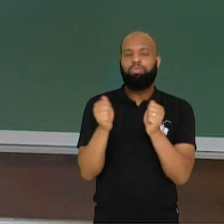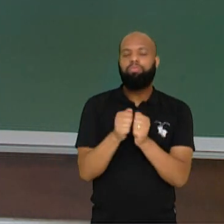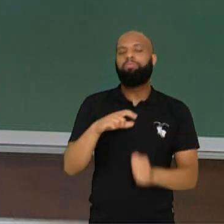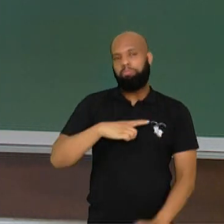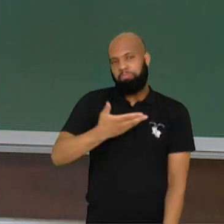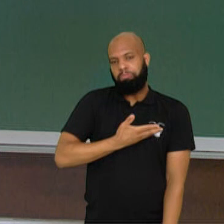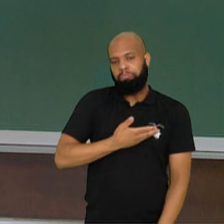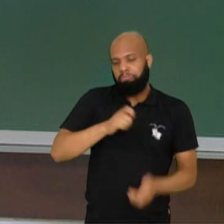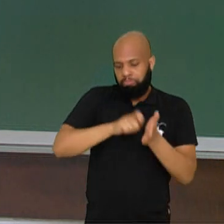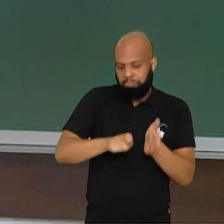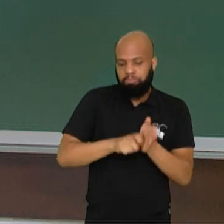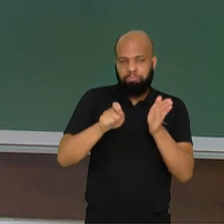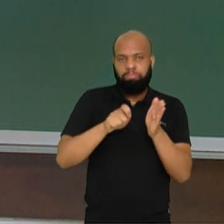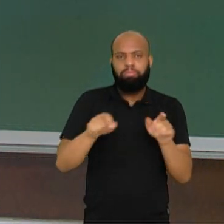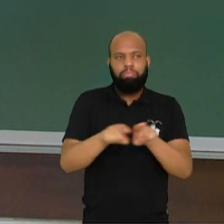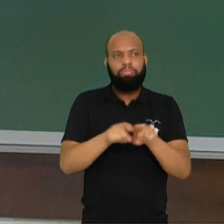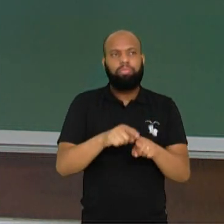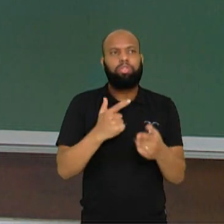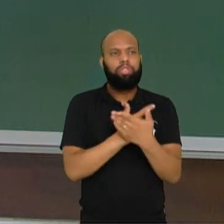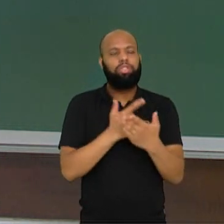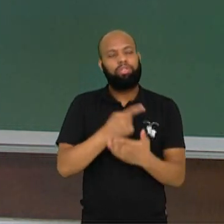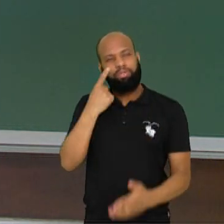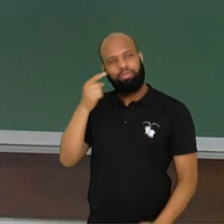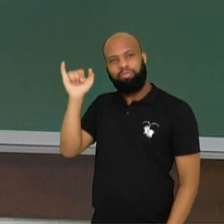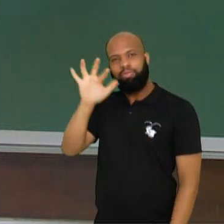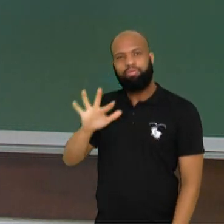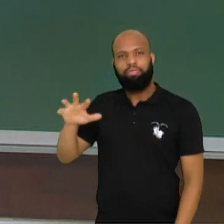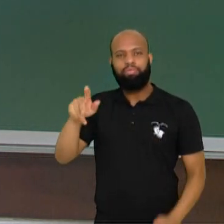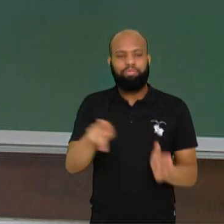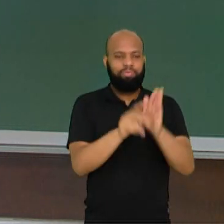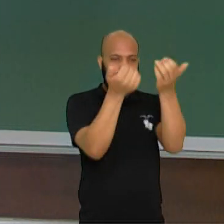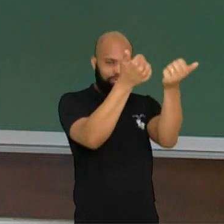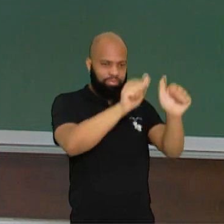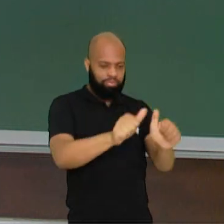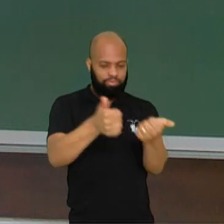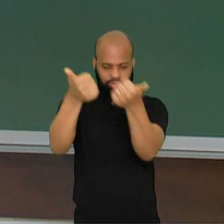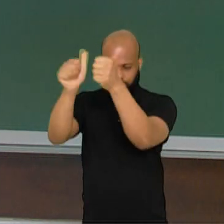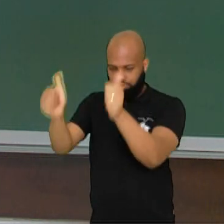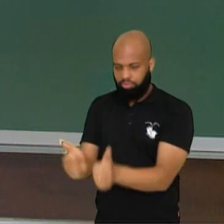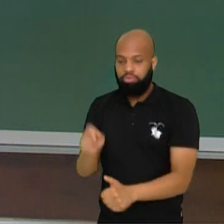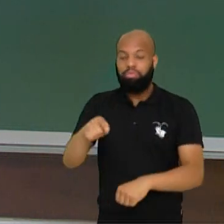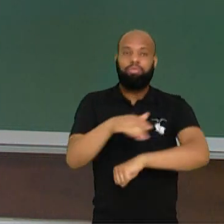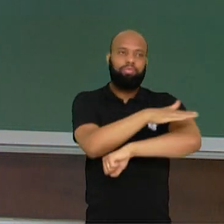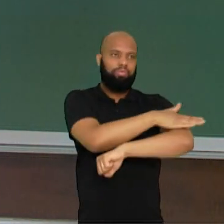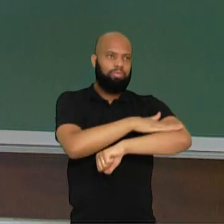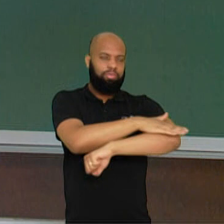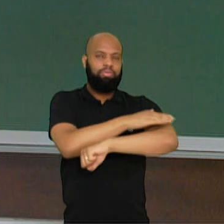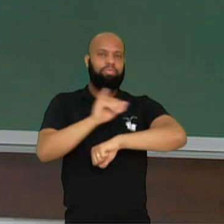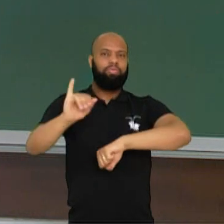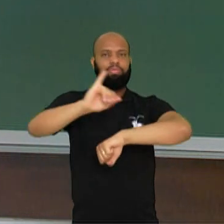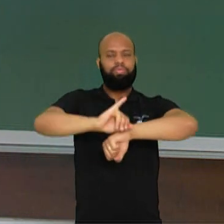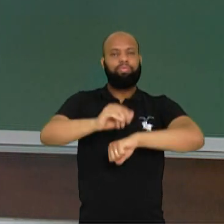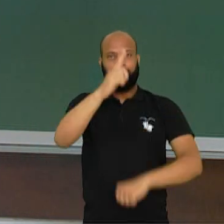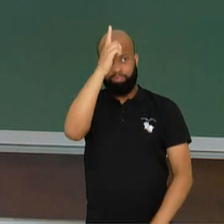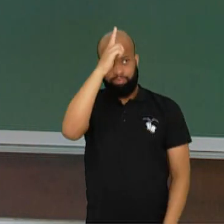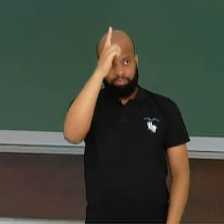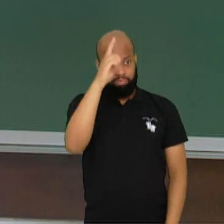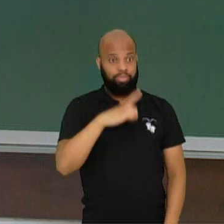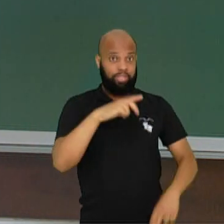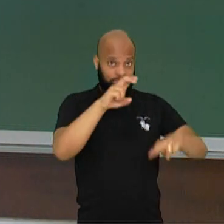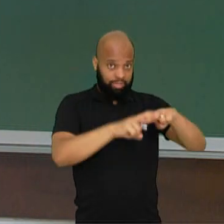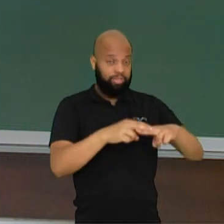dois amigos. E aqui a gente tem uma imagem deles na Praça Alexanderplatz, ali em Berlim. Aqui é o